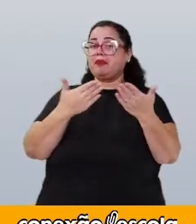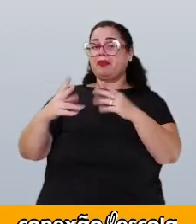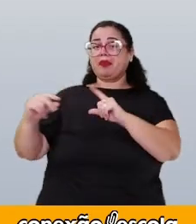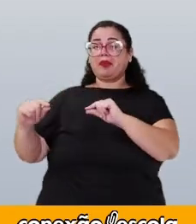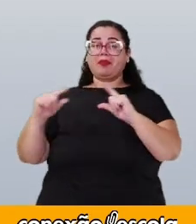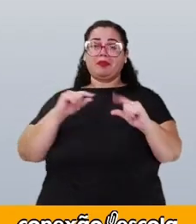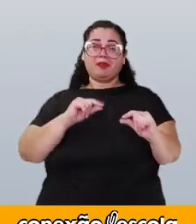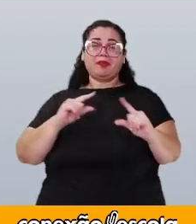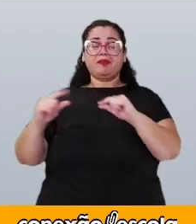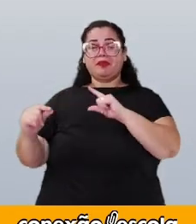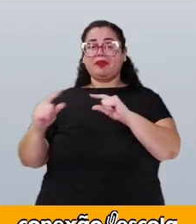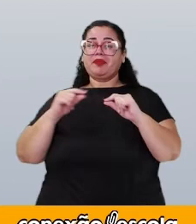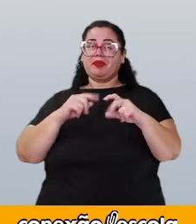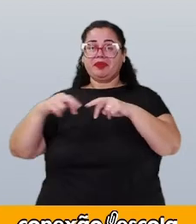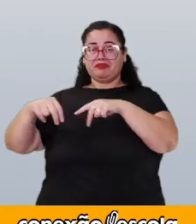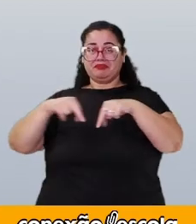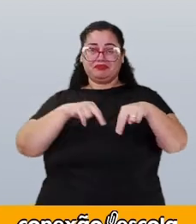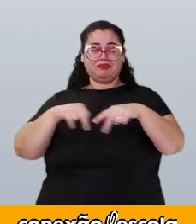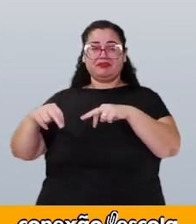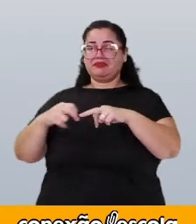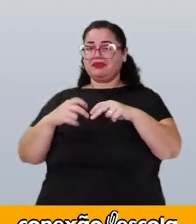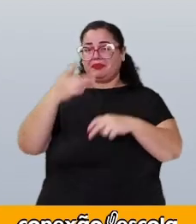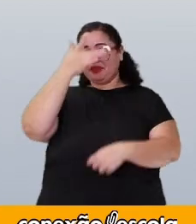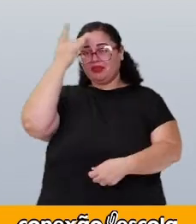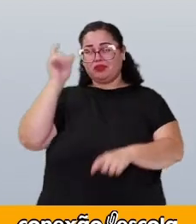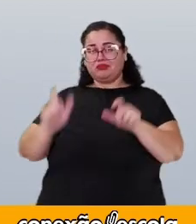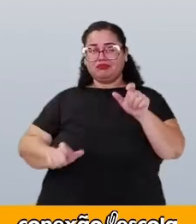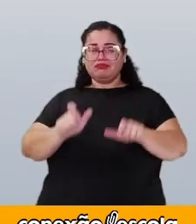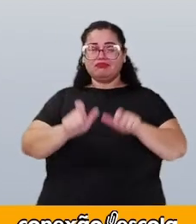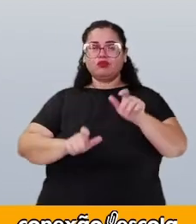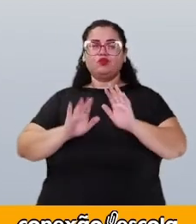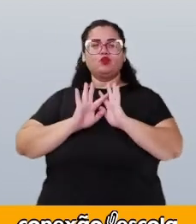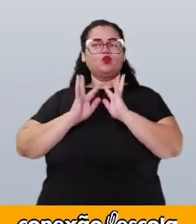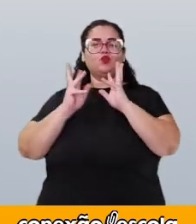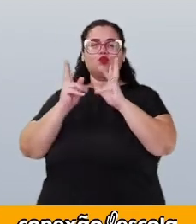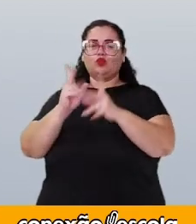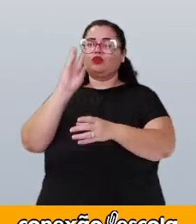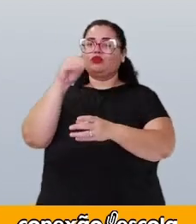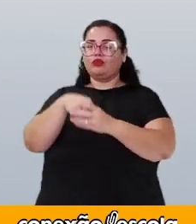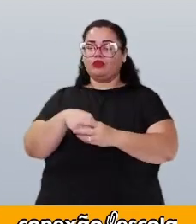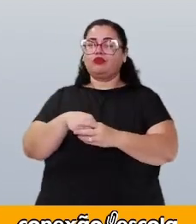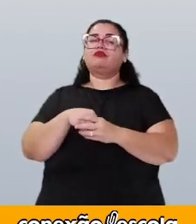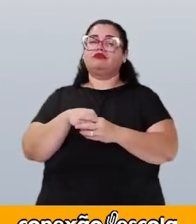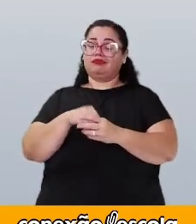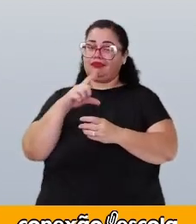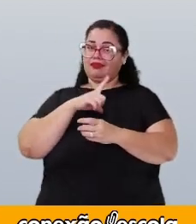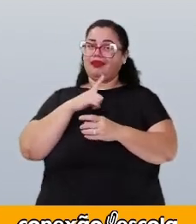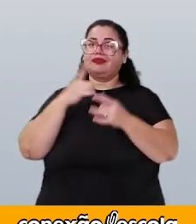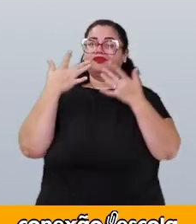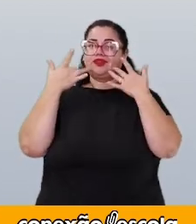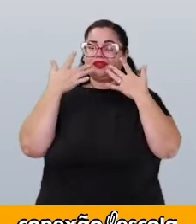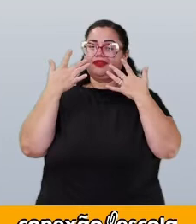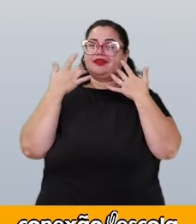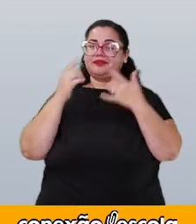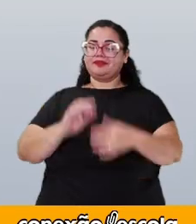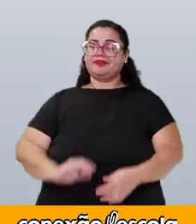os atores, entre os personagens, tudo isso compõe o universo da peça